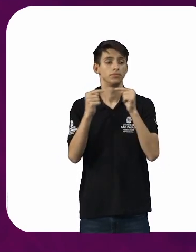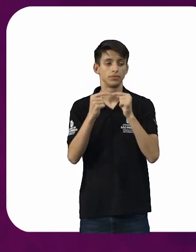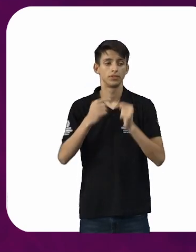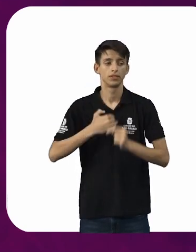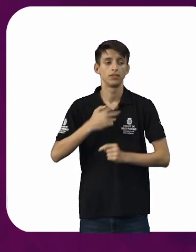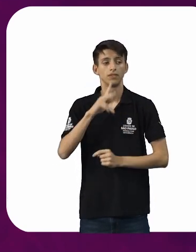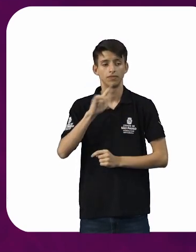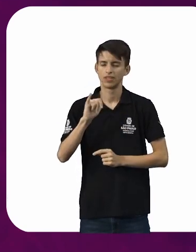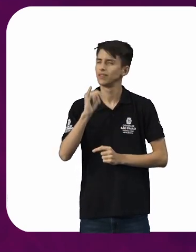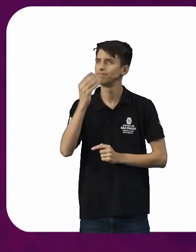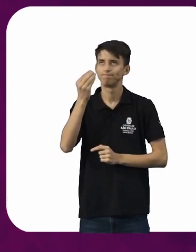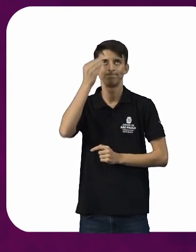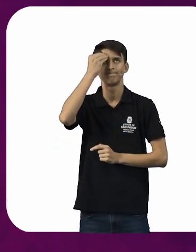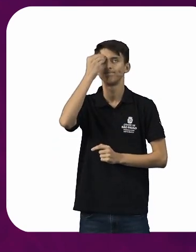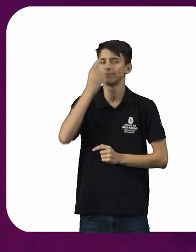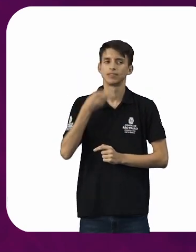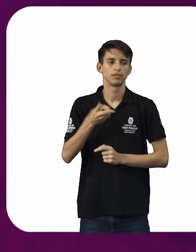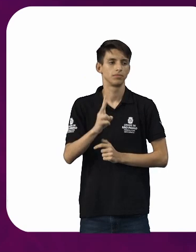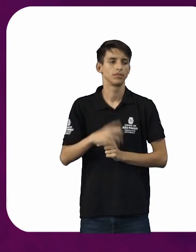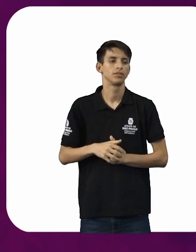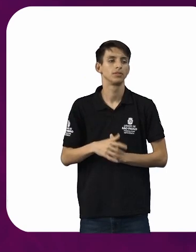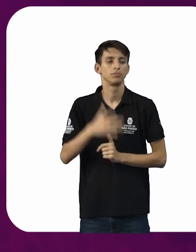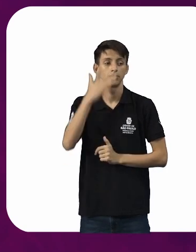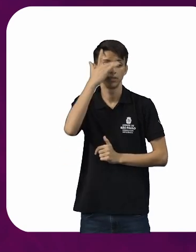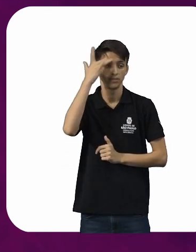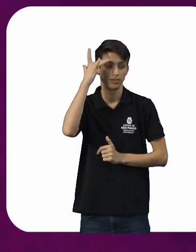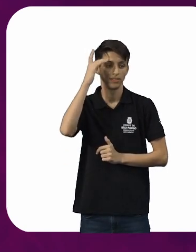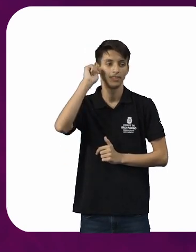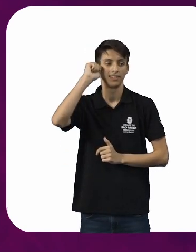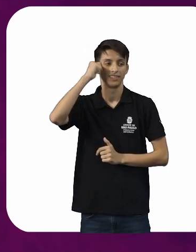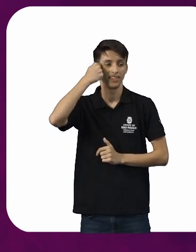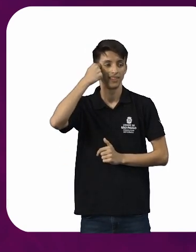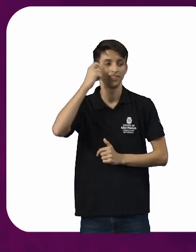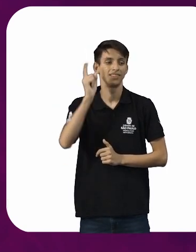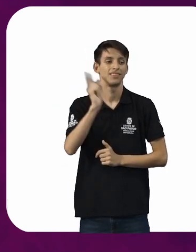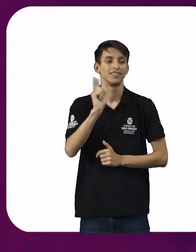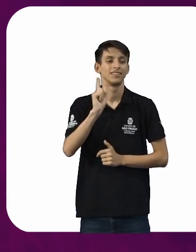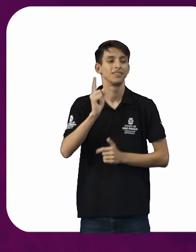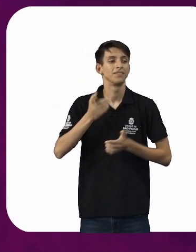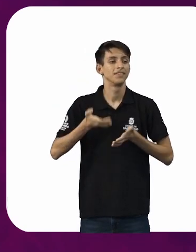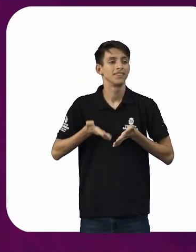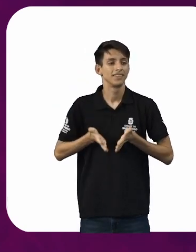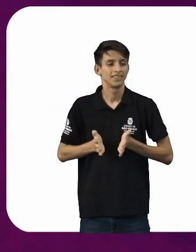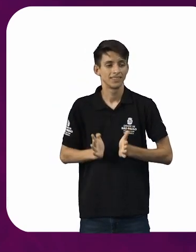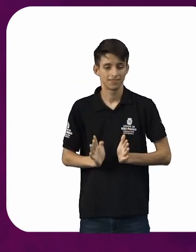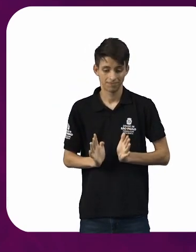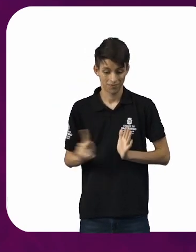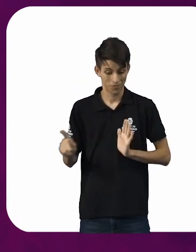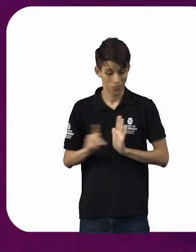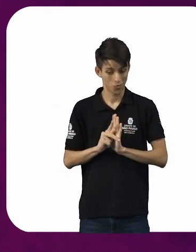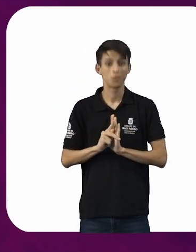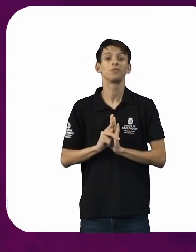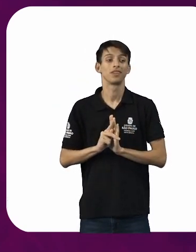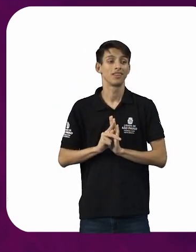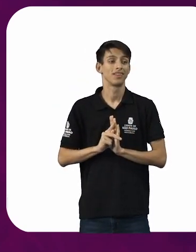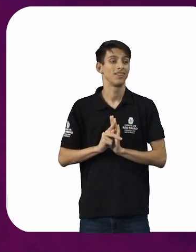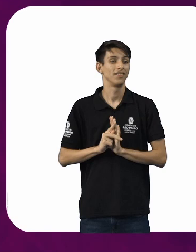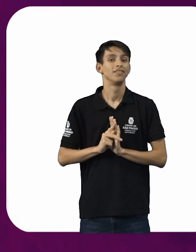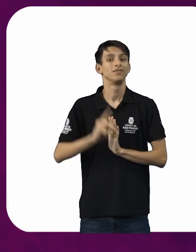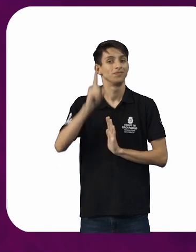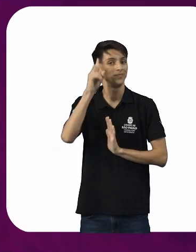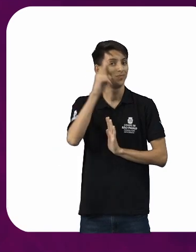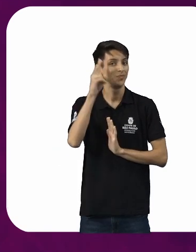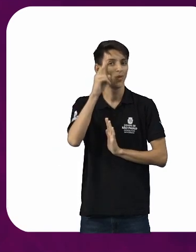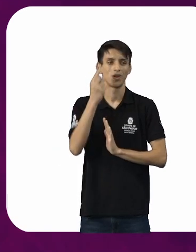vida. As pessoas negras não nasceram nos navios negreiros. Então, existe uma história do